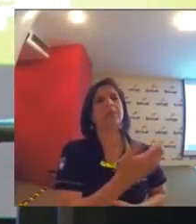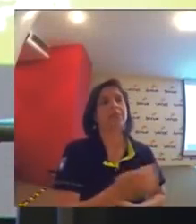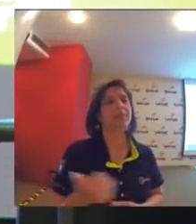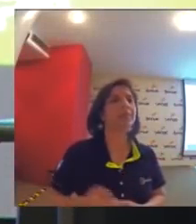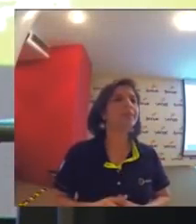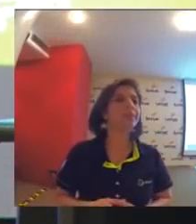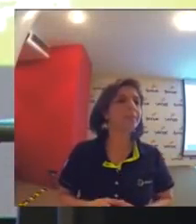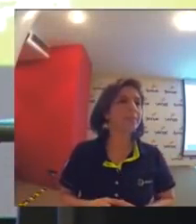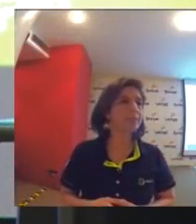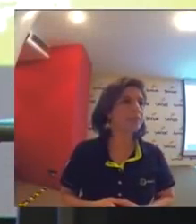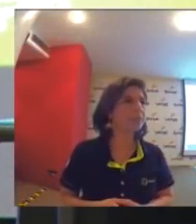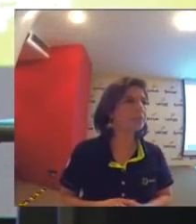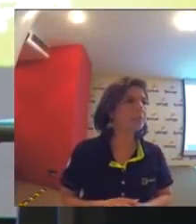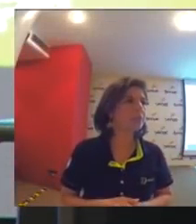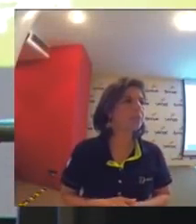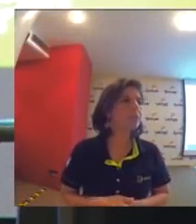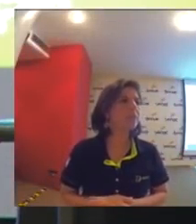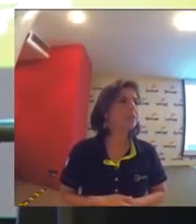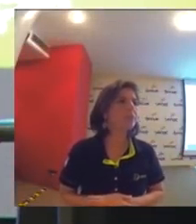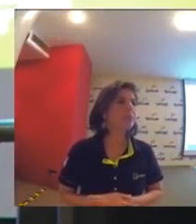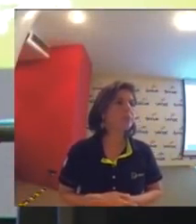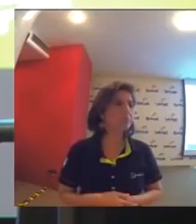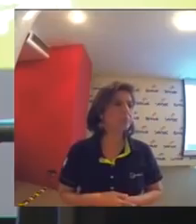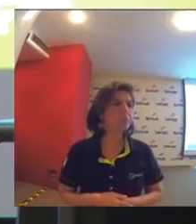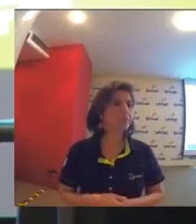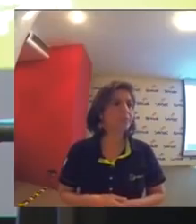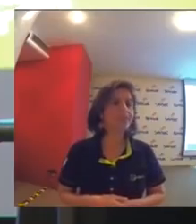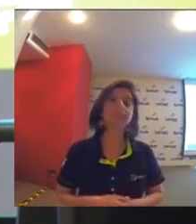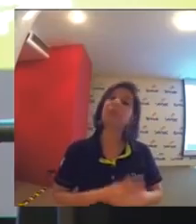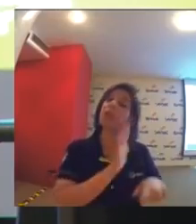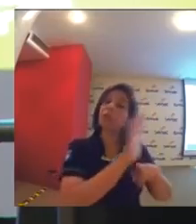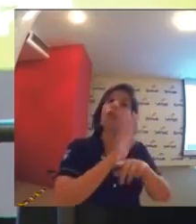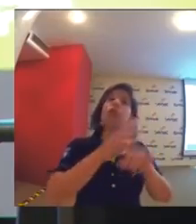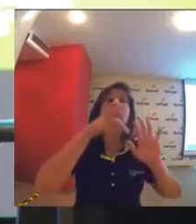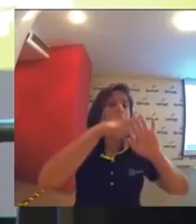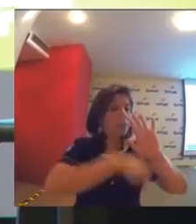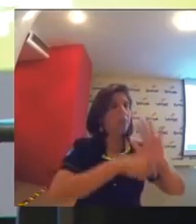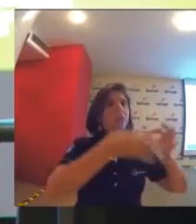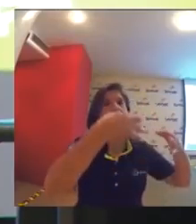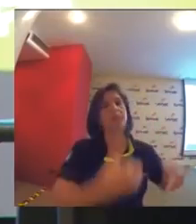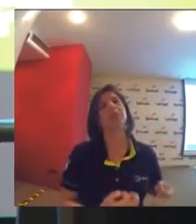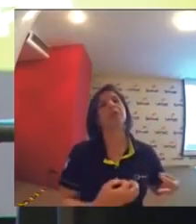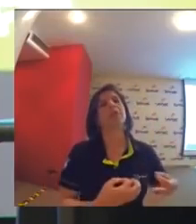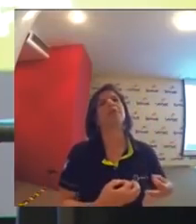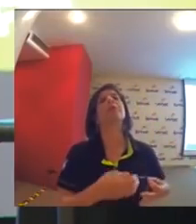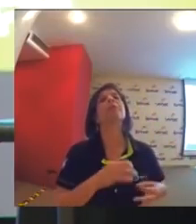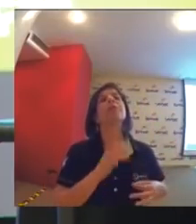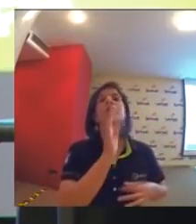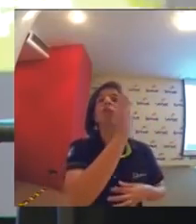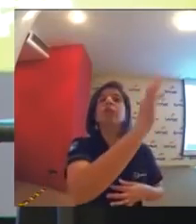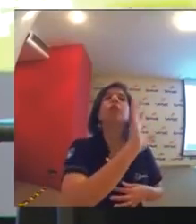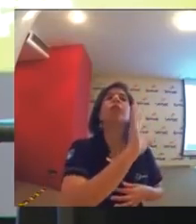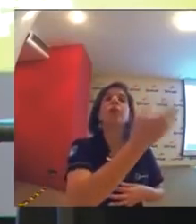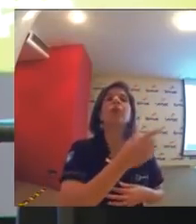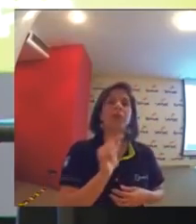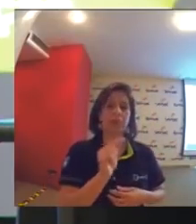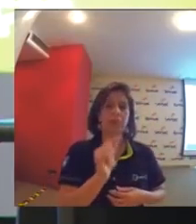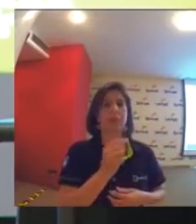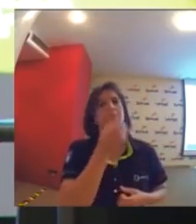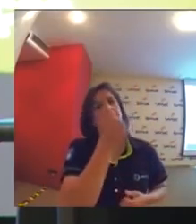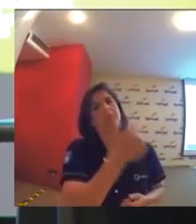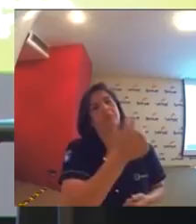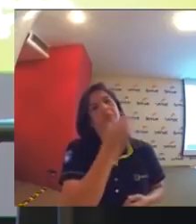criação desses protótipos e vão ver o que acontece. Porque quando me diziam há 5 anos atrás, professor, mas aqui no Âncora